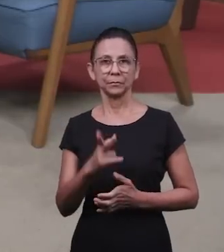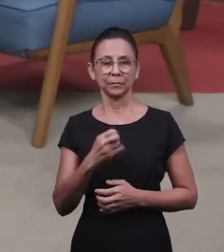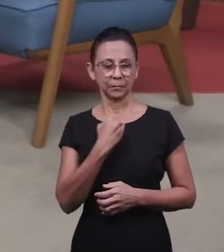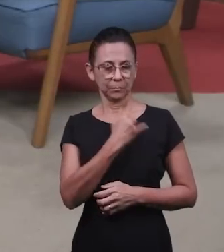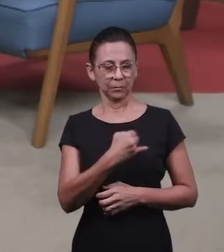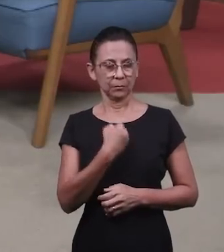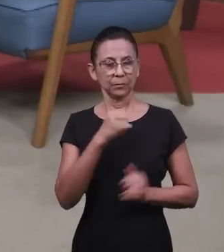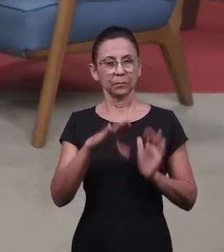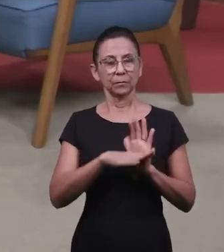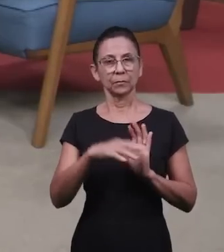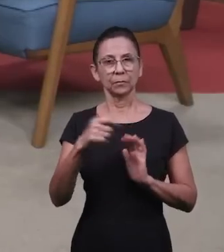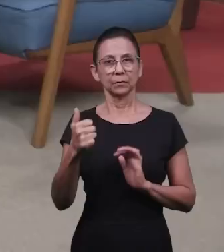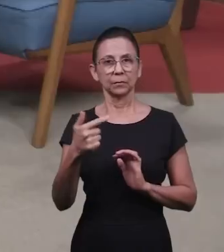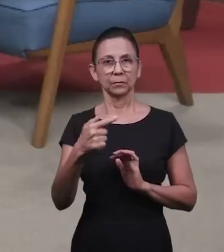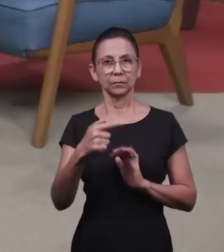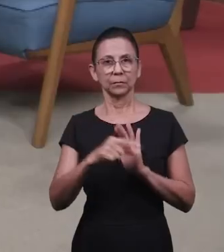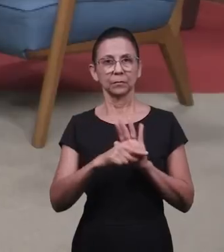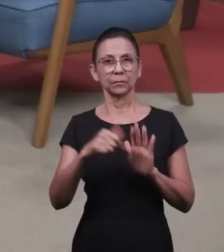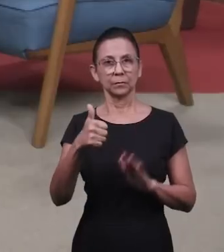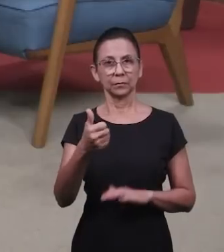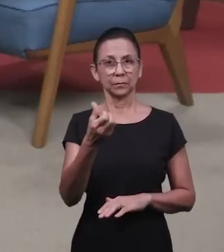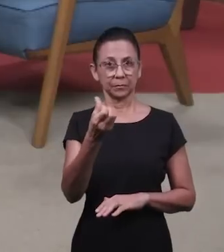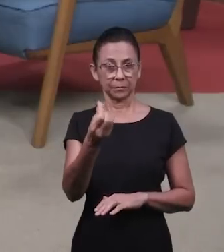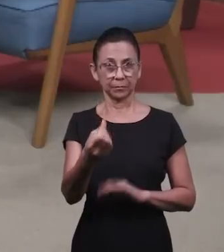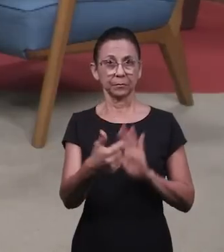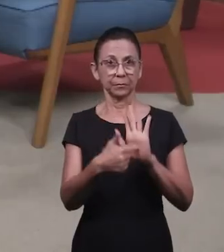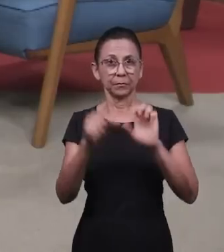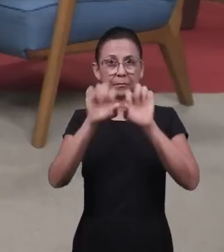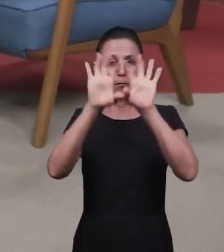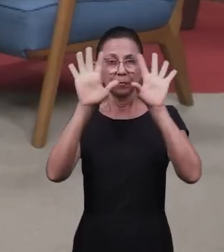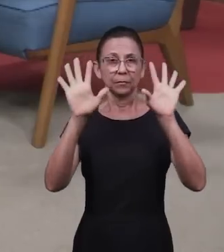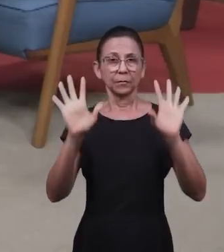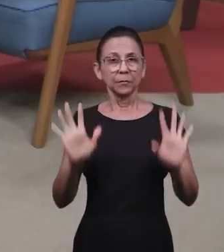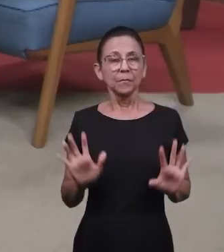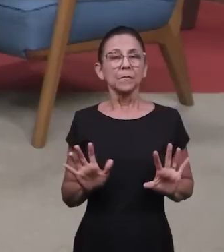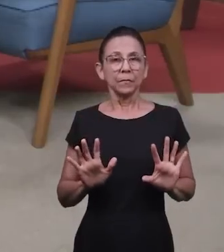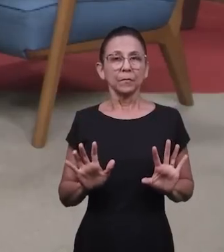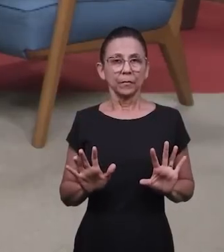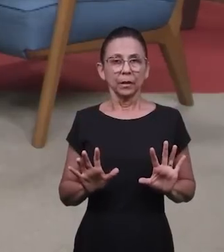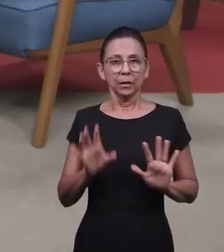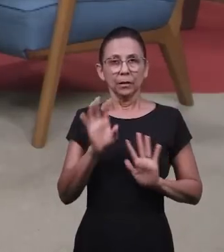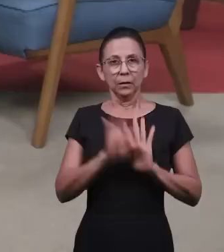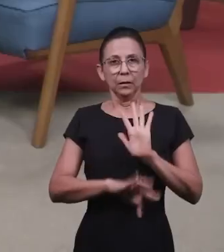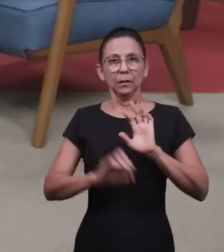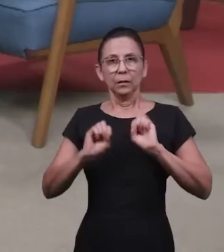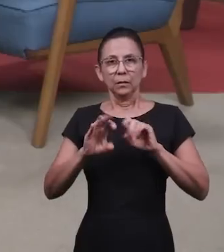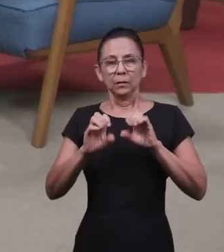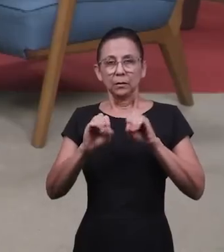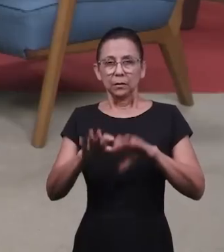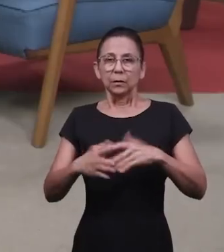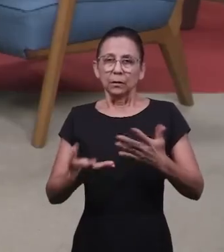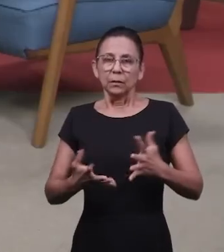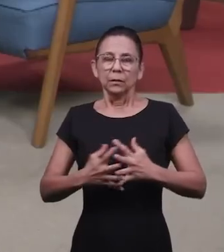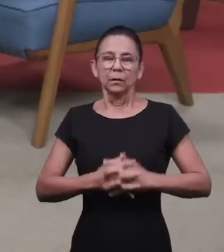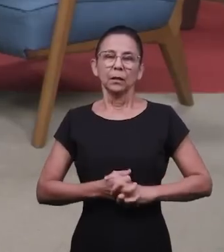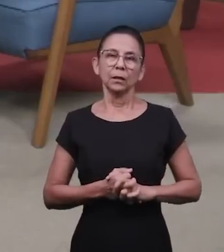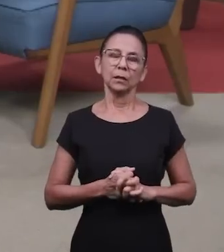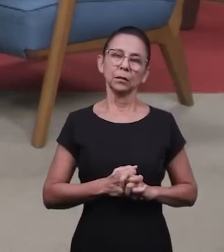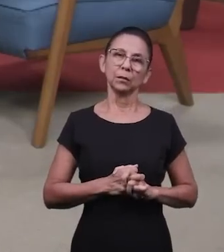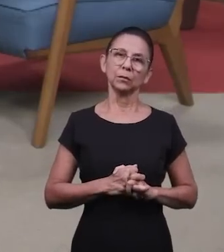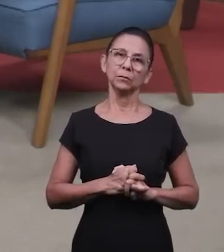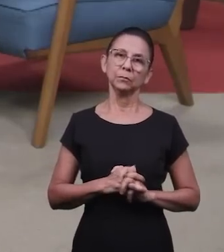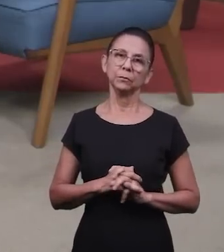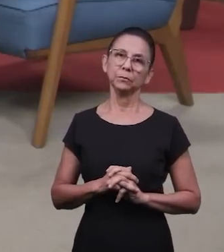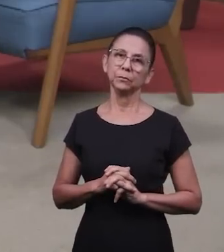João, capítulo 17, verso 16, deixa claro, né, o texto, ele nos ensina de maneira muito clara